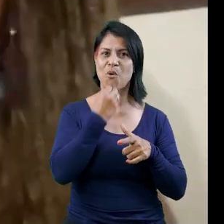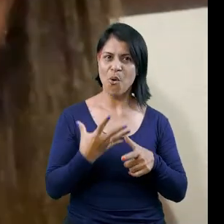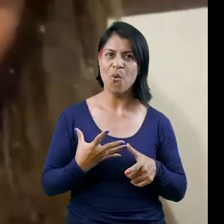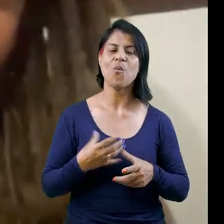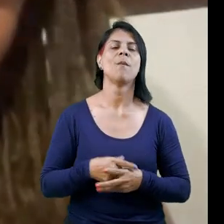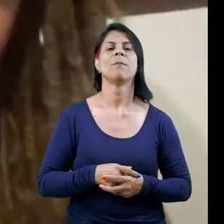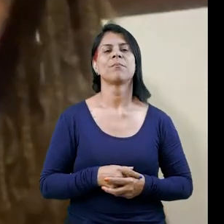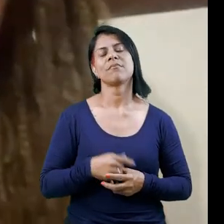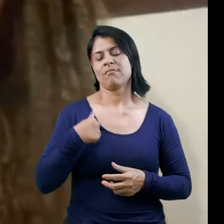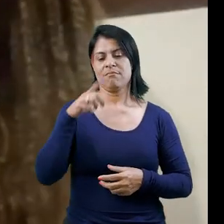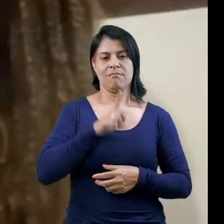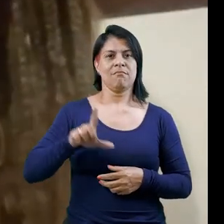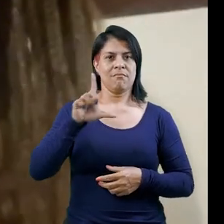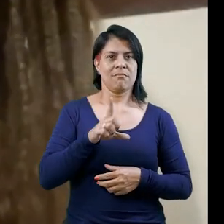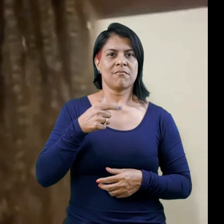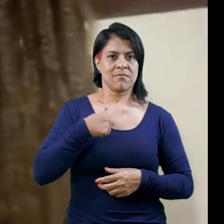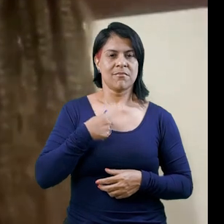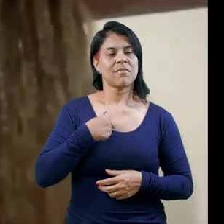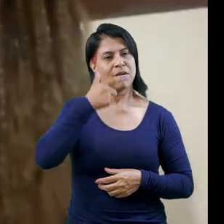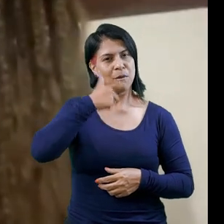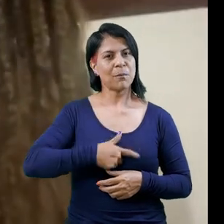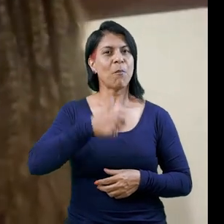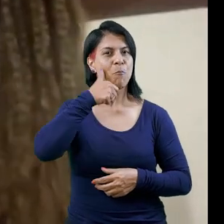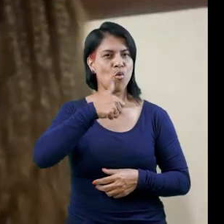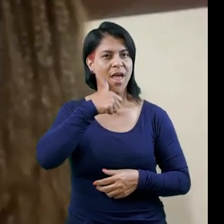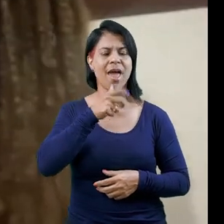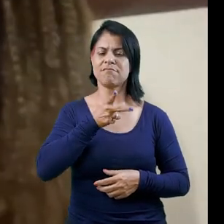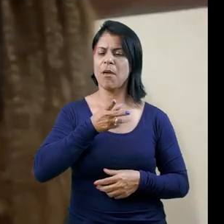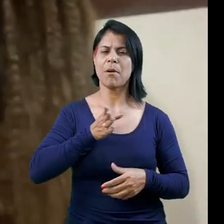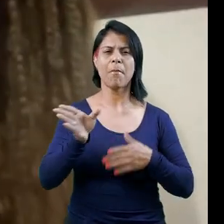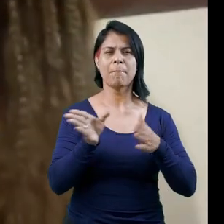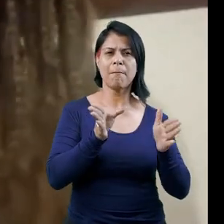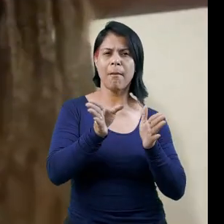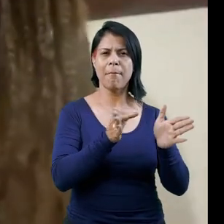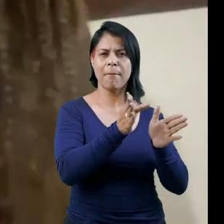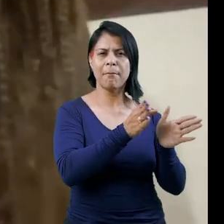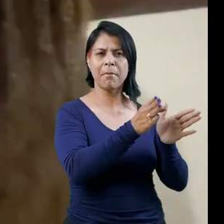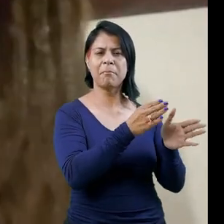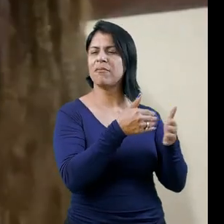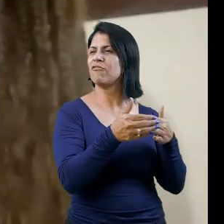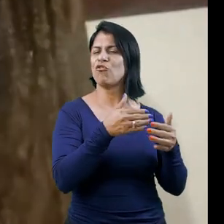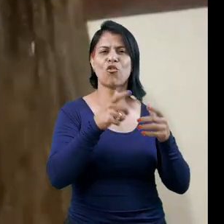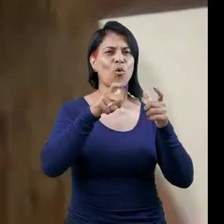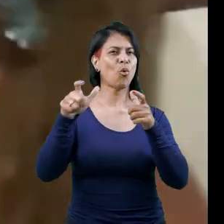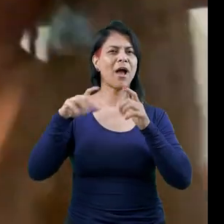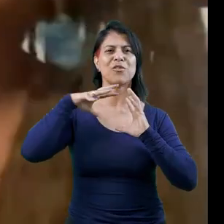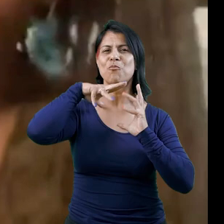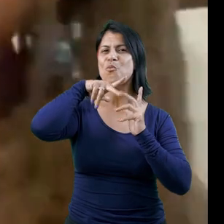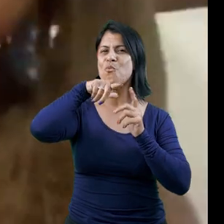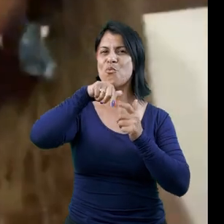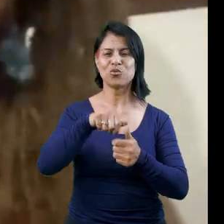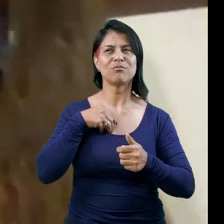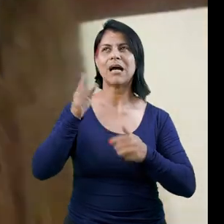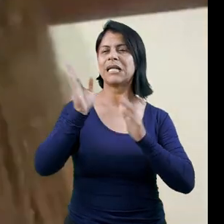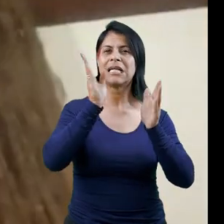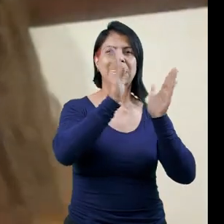lógico, uma mona que está sempre perambulando, né? Todas perambuleiras, sou do mundo todo, aquela, todo mundo todo,